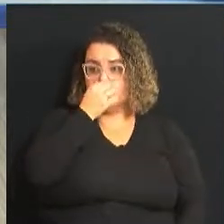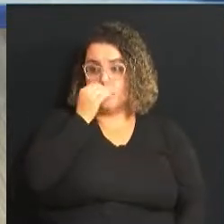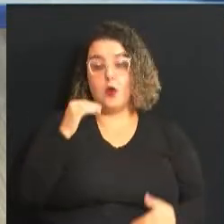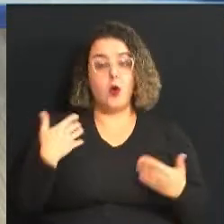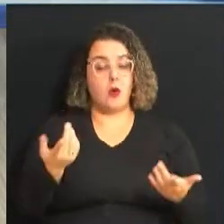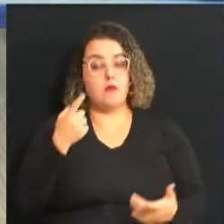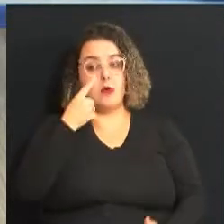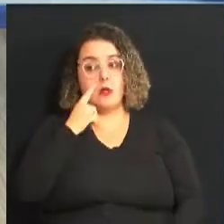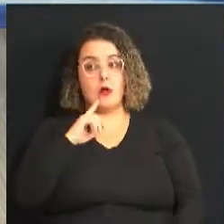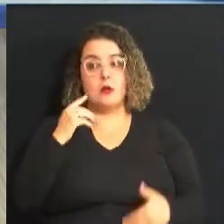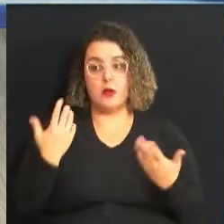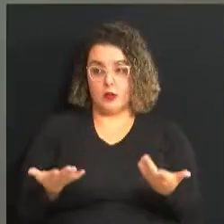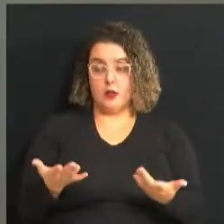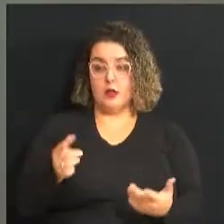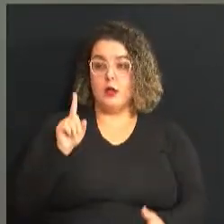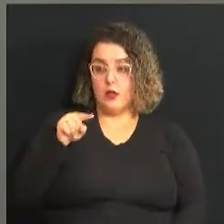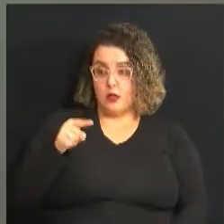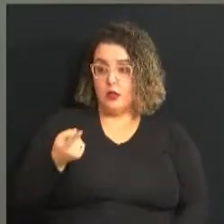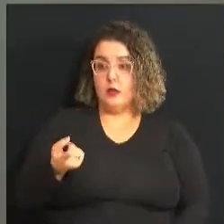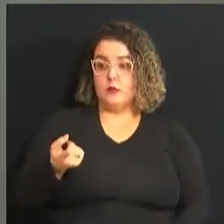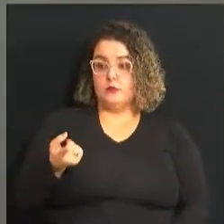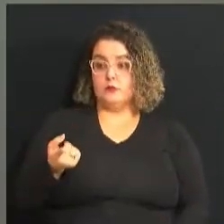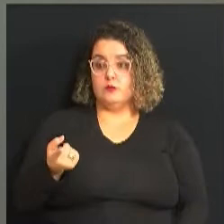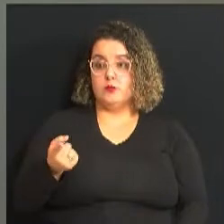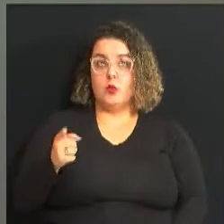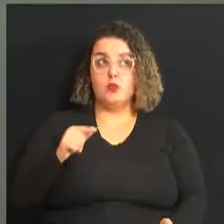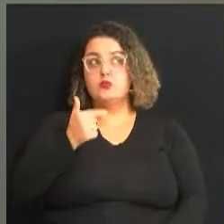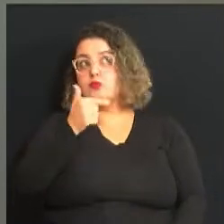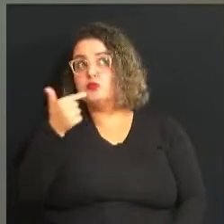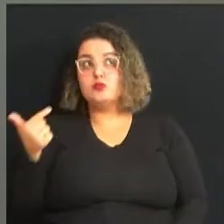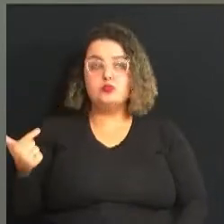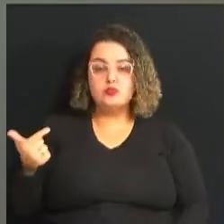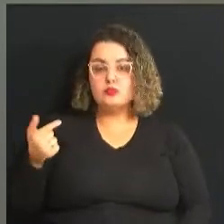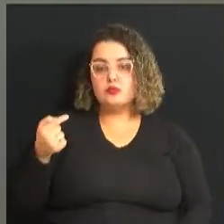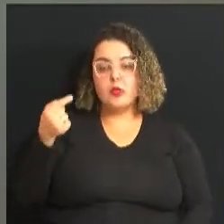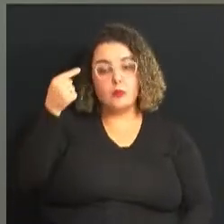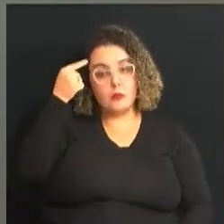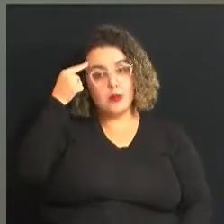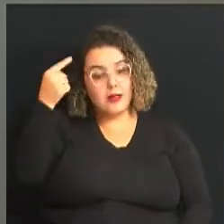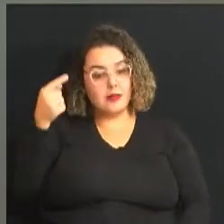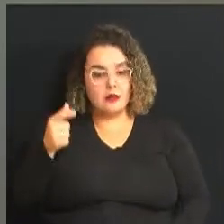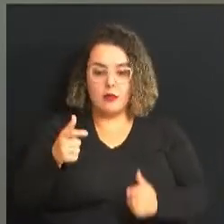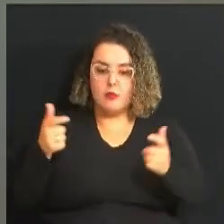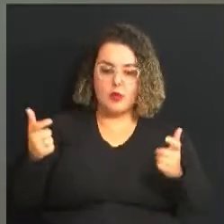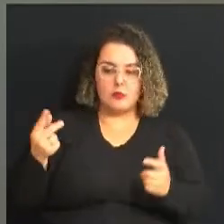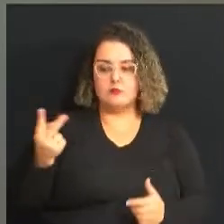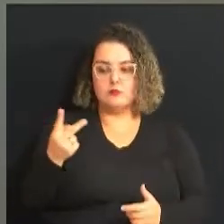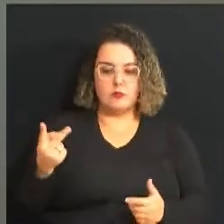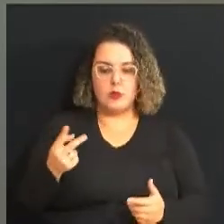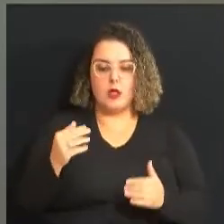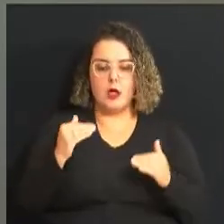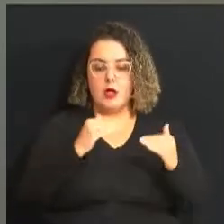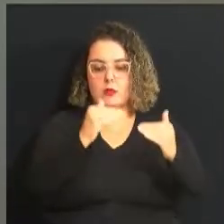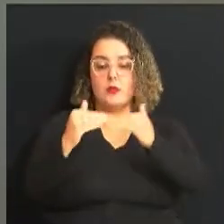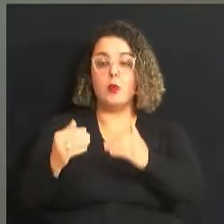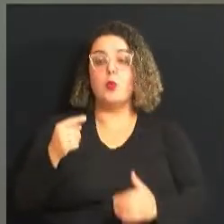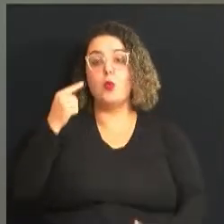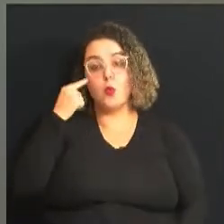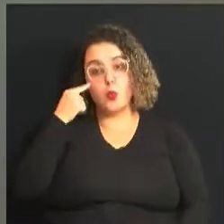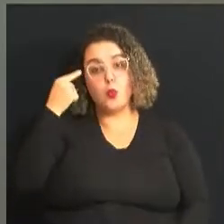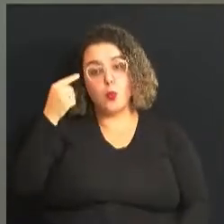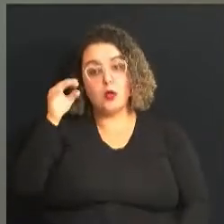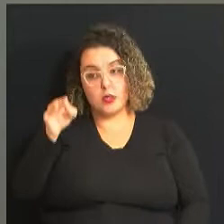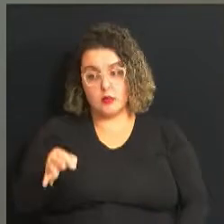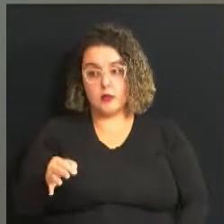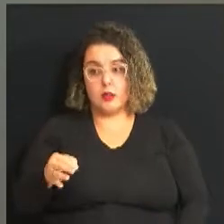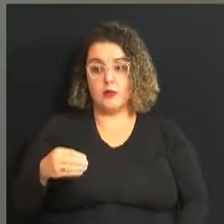Olha, Viane, isso é uma questão que ainda não existe um consenso tão grande com relação a isso, mas o ideal seria fazer alguns exames